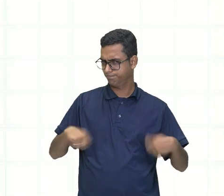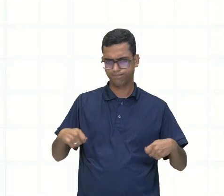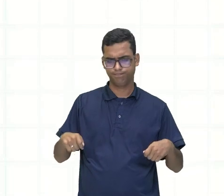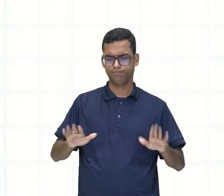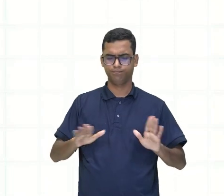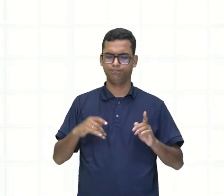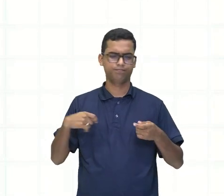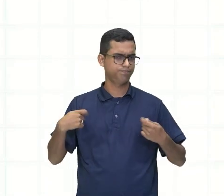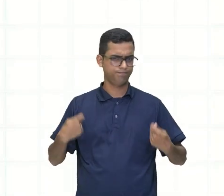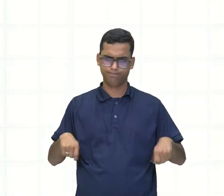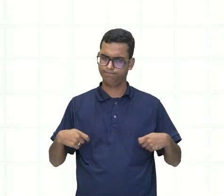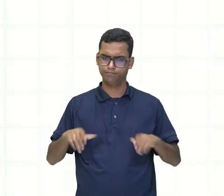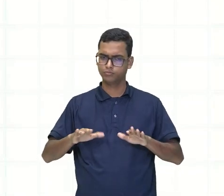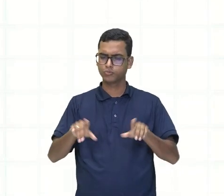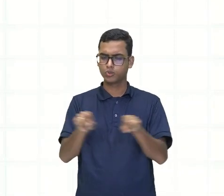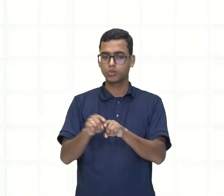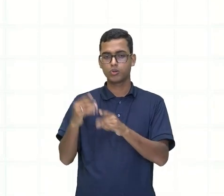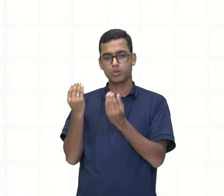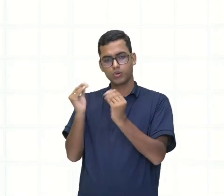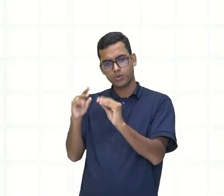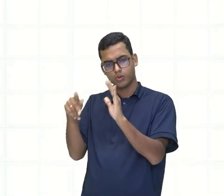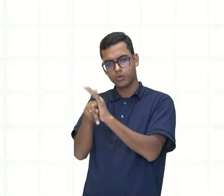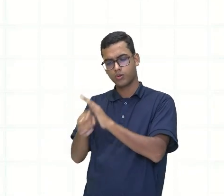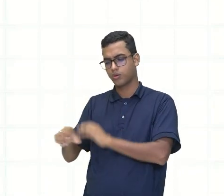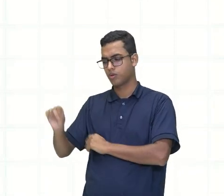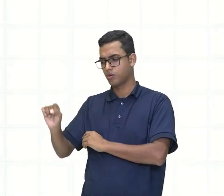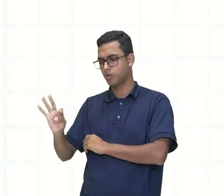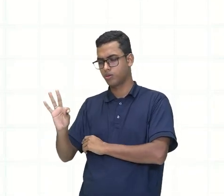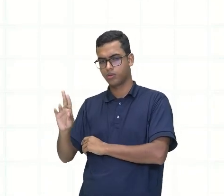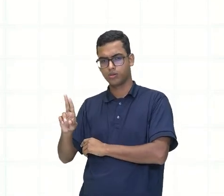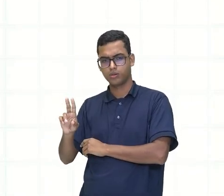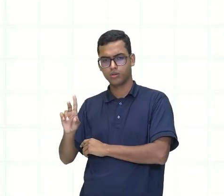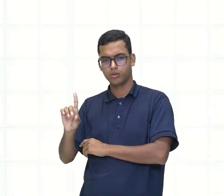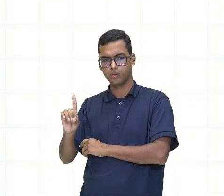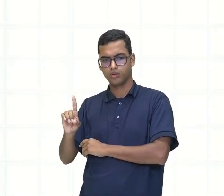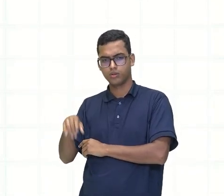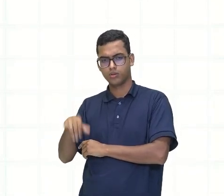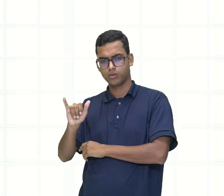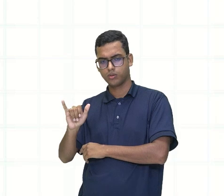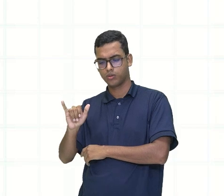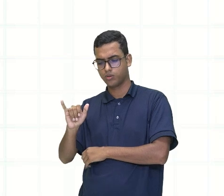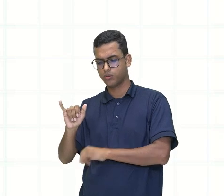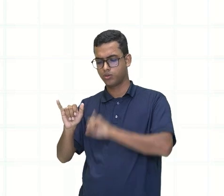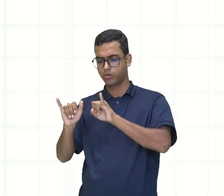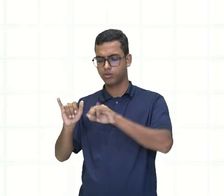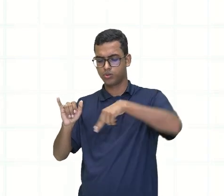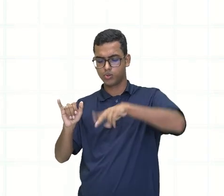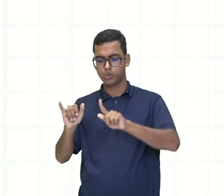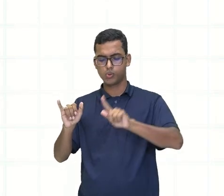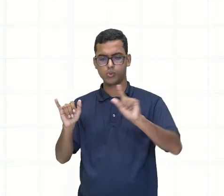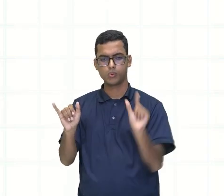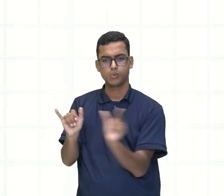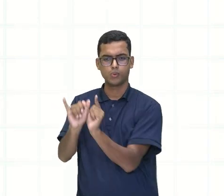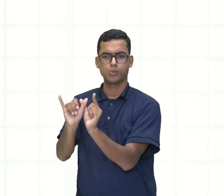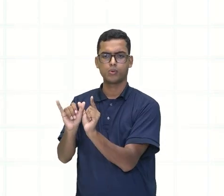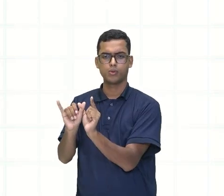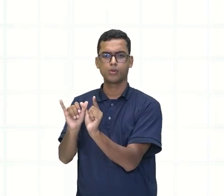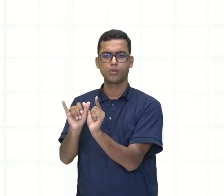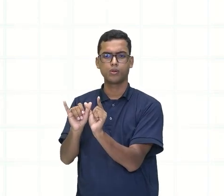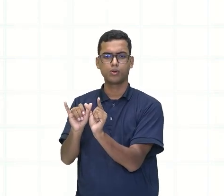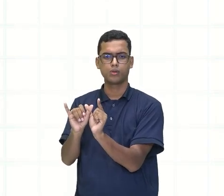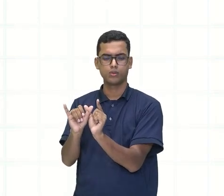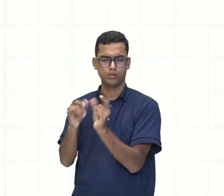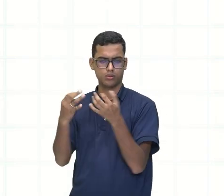ing tranquilamente. Study, studying, tá? Sem problema nenhum. E aqui, o verbo